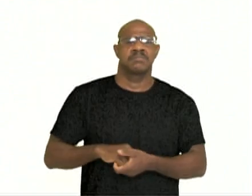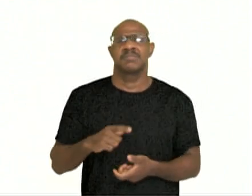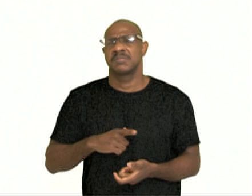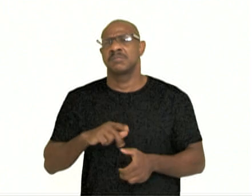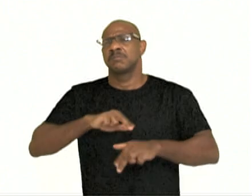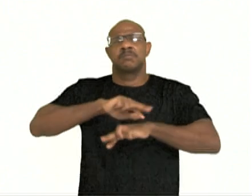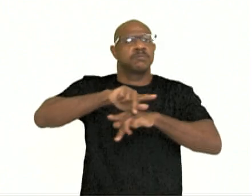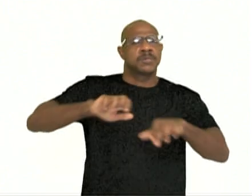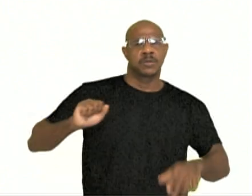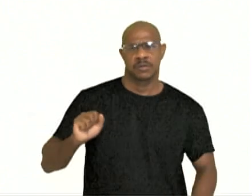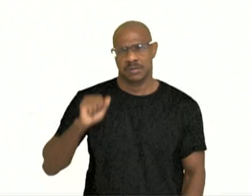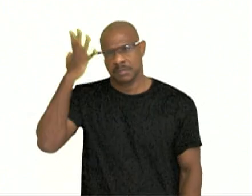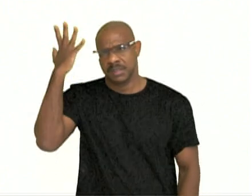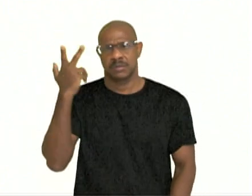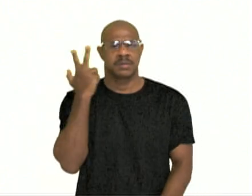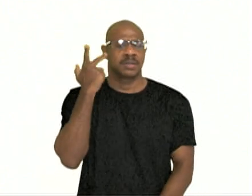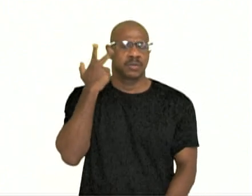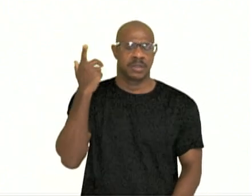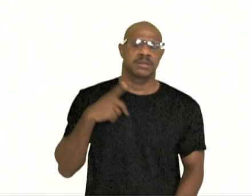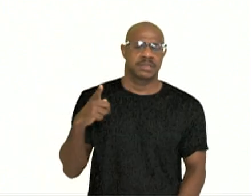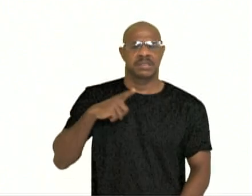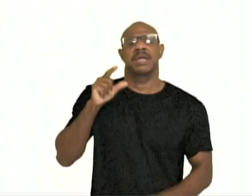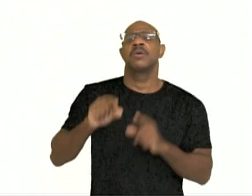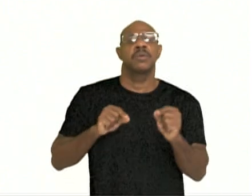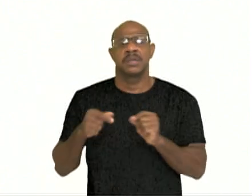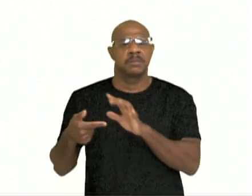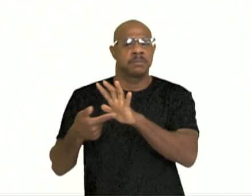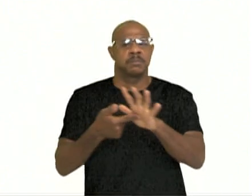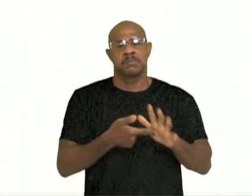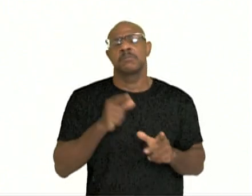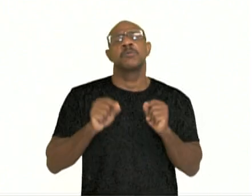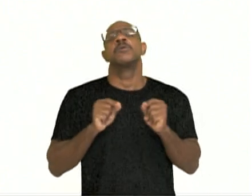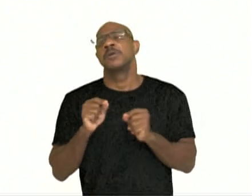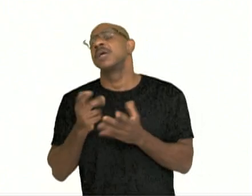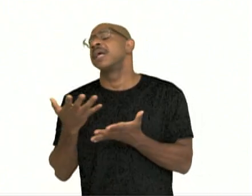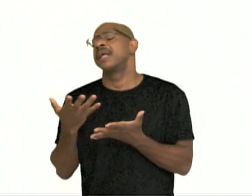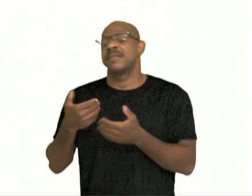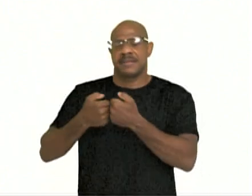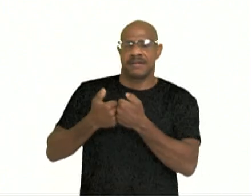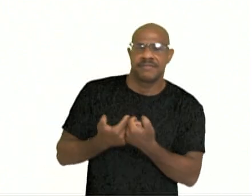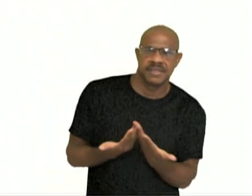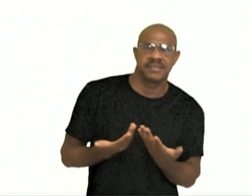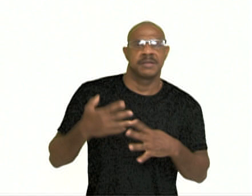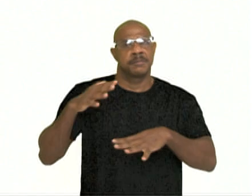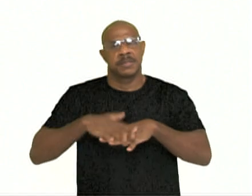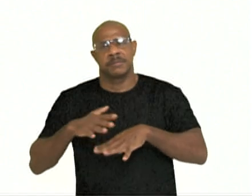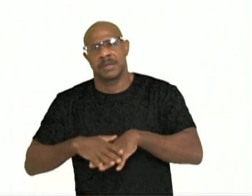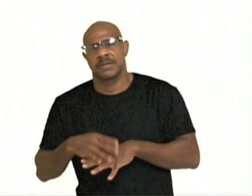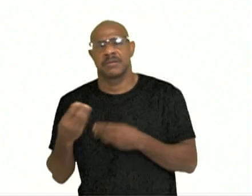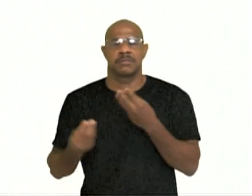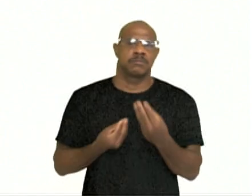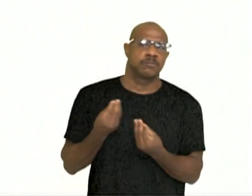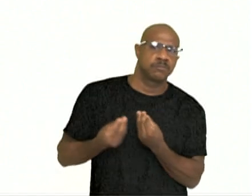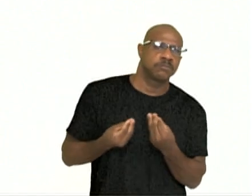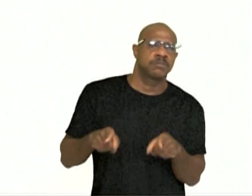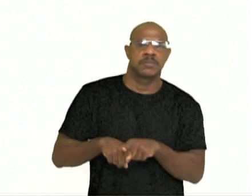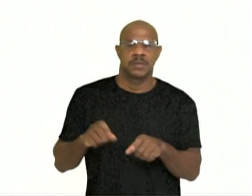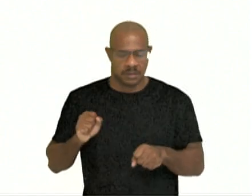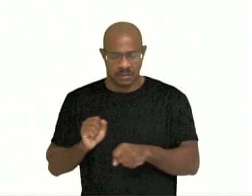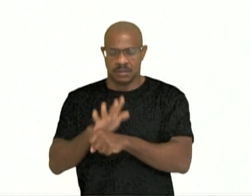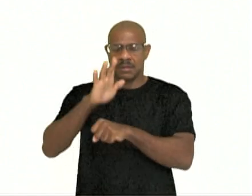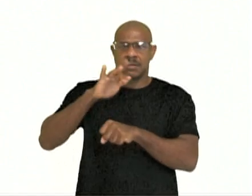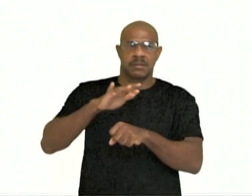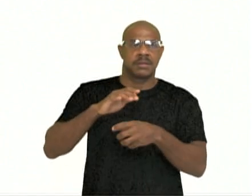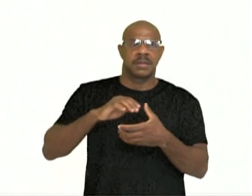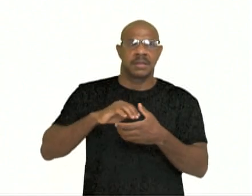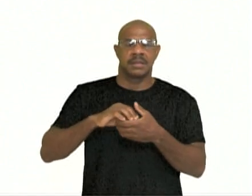naturais, ela está presente na física e também está presente aqui nesse momento. Eu estou falando com vocês e as ondas sonoras